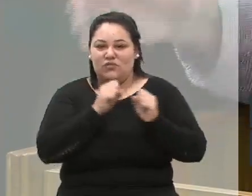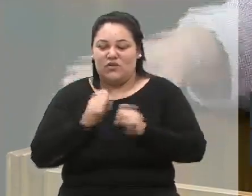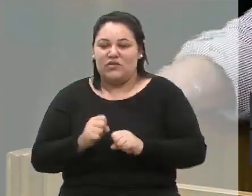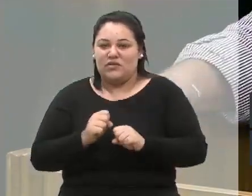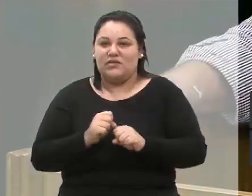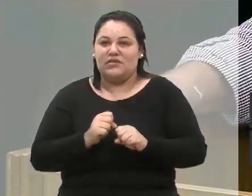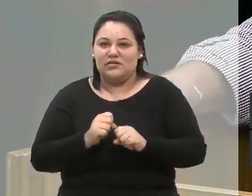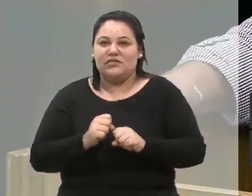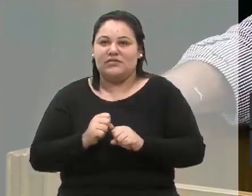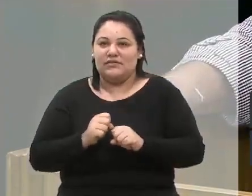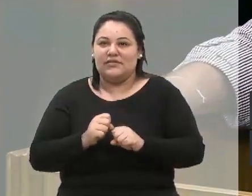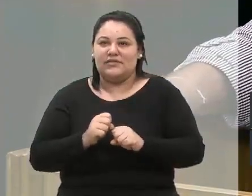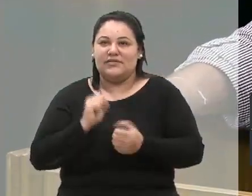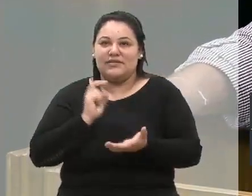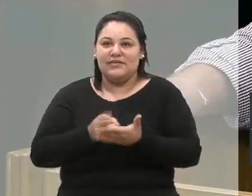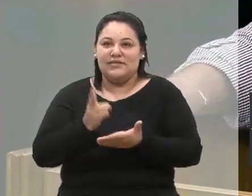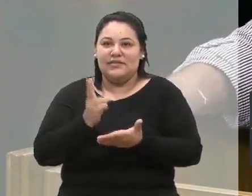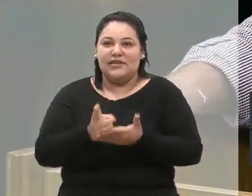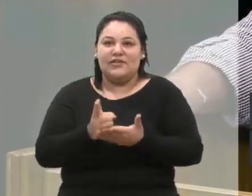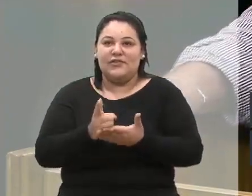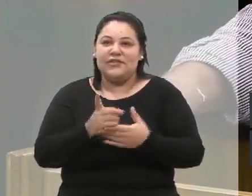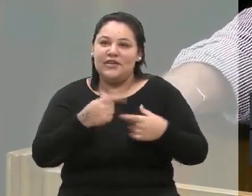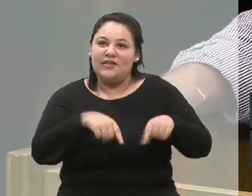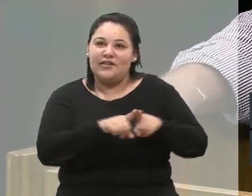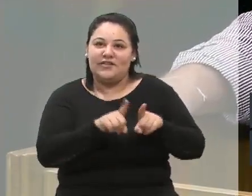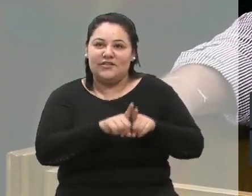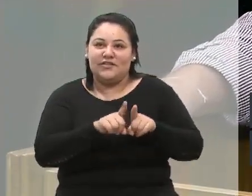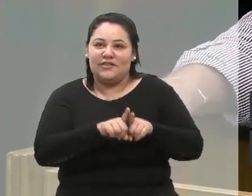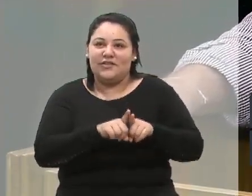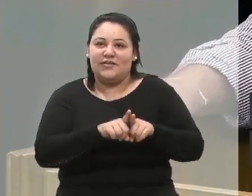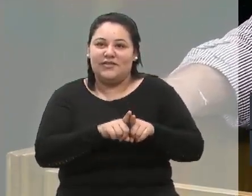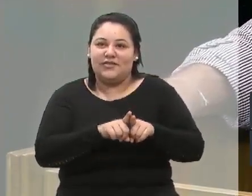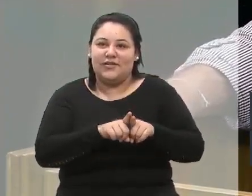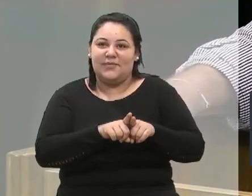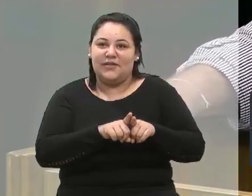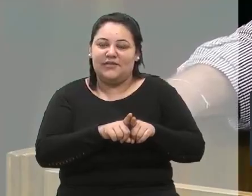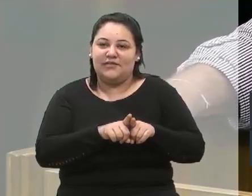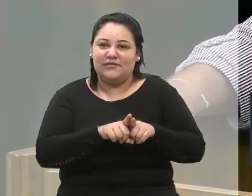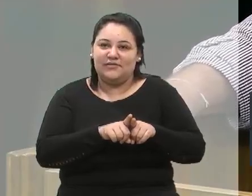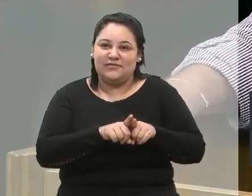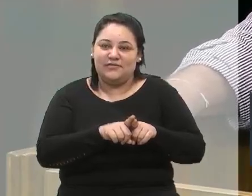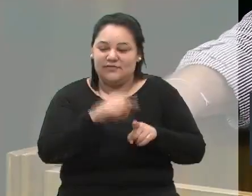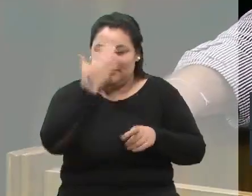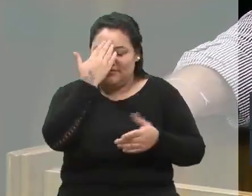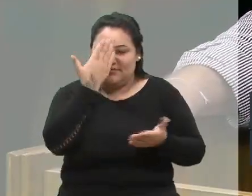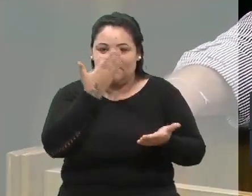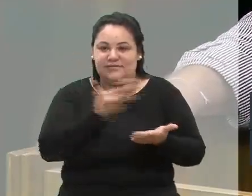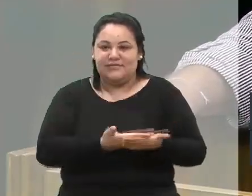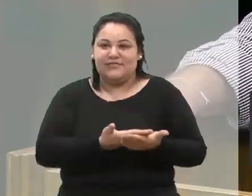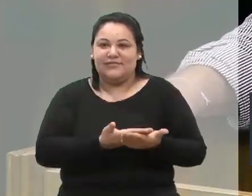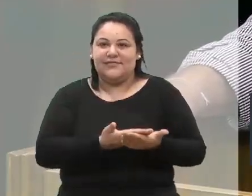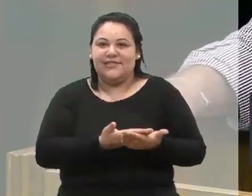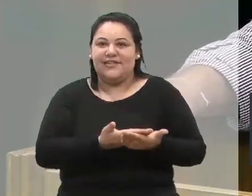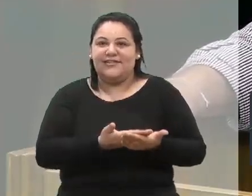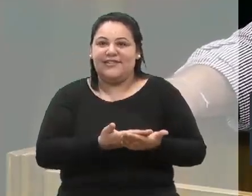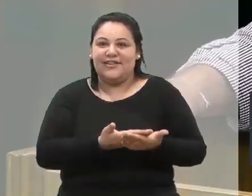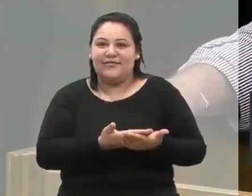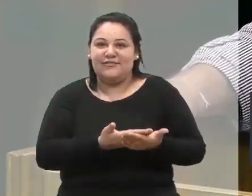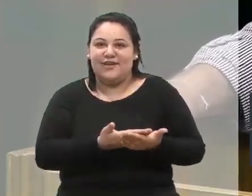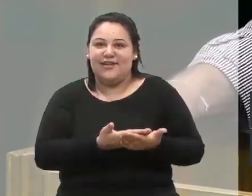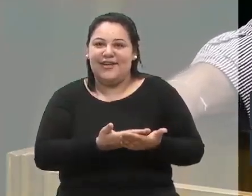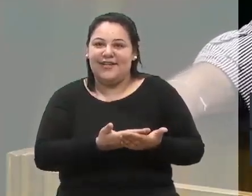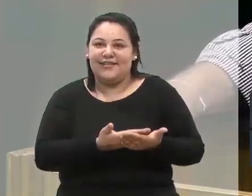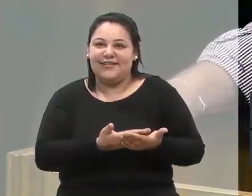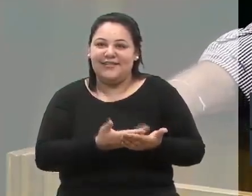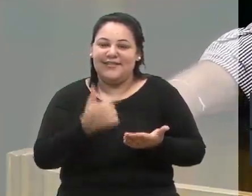a última vez, né? 20 mil pessoas, né? Acredito que isso não vai baixar desse